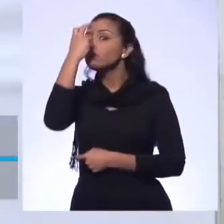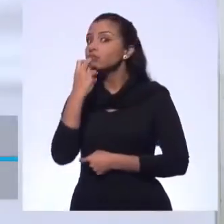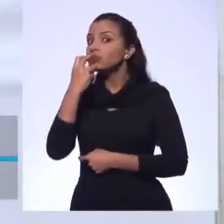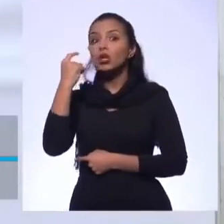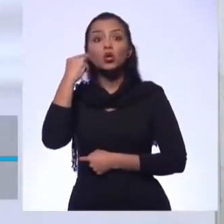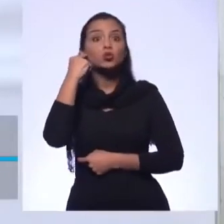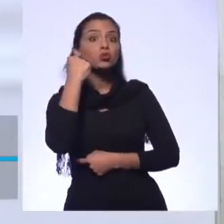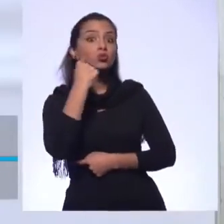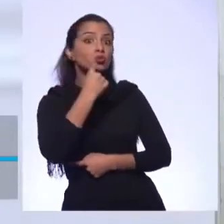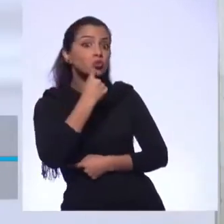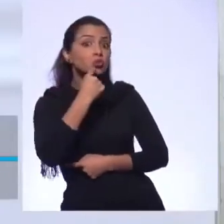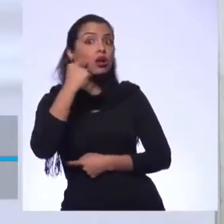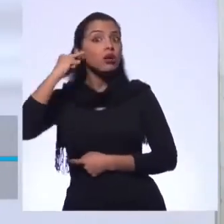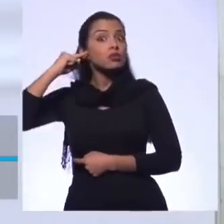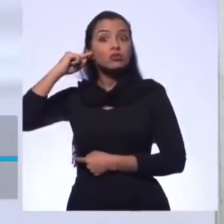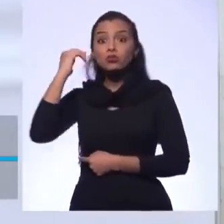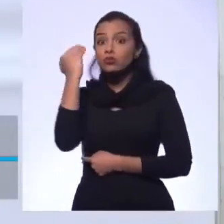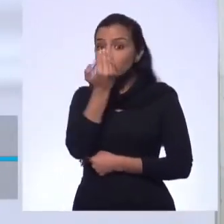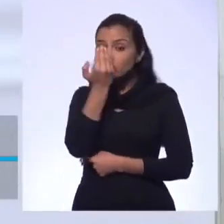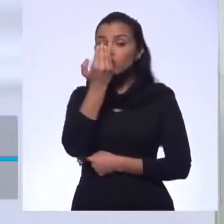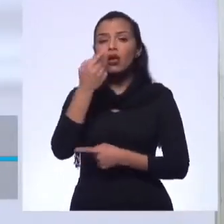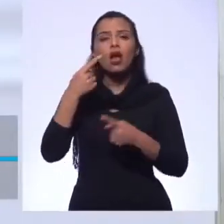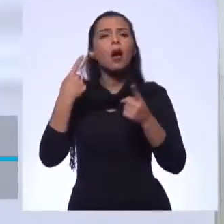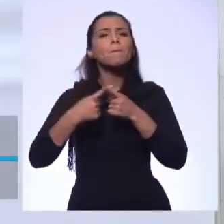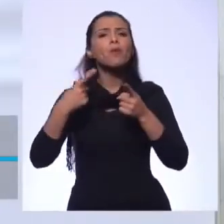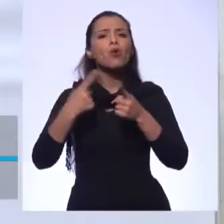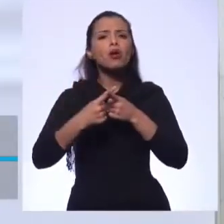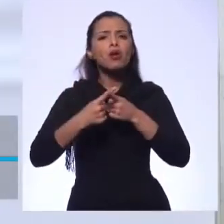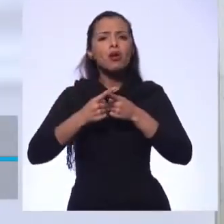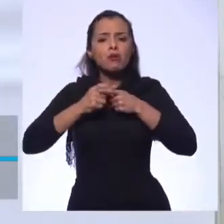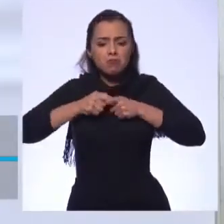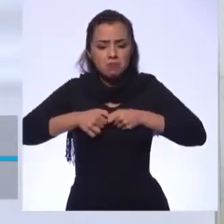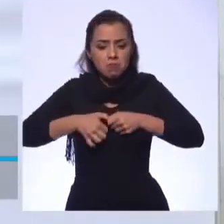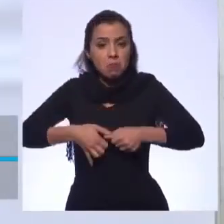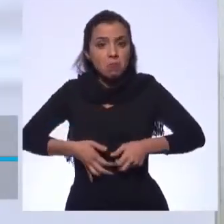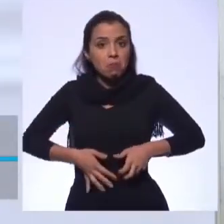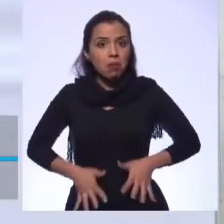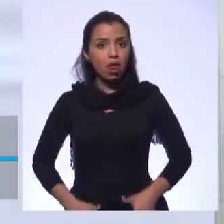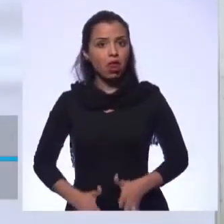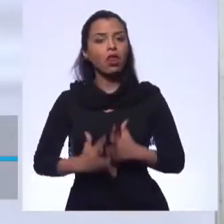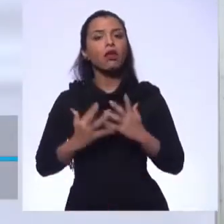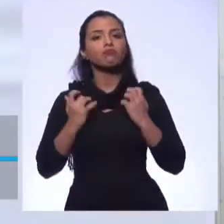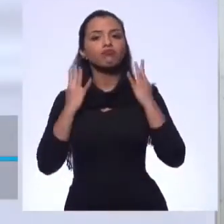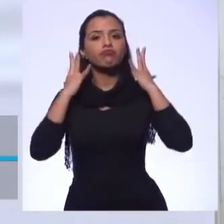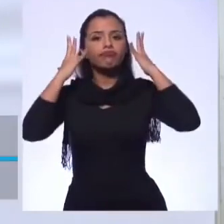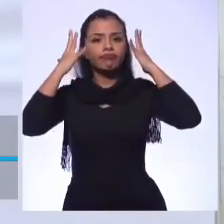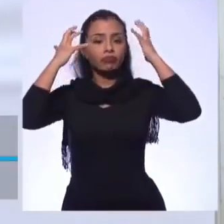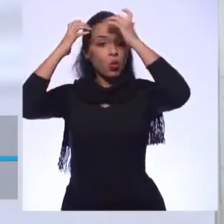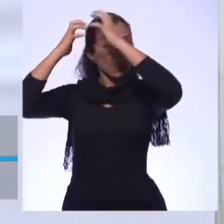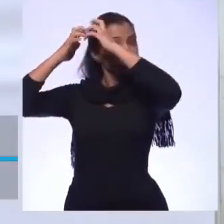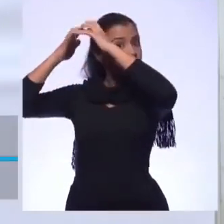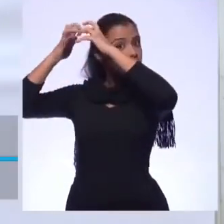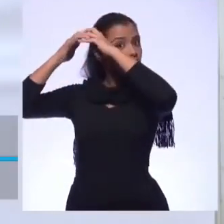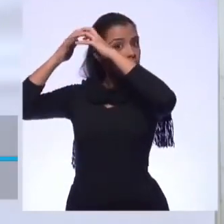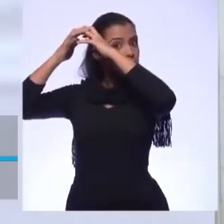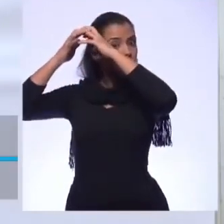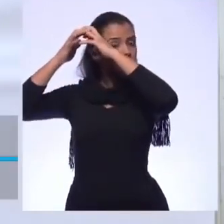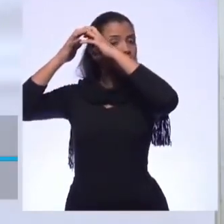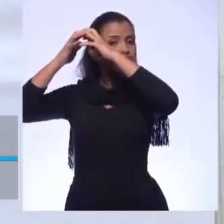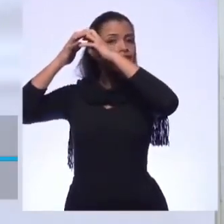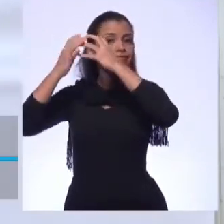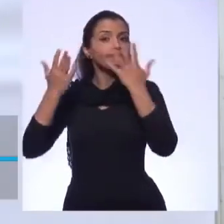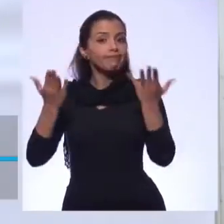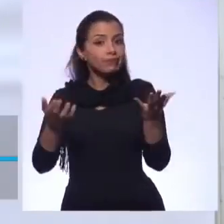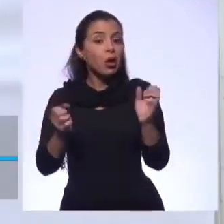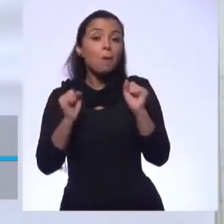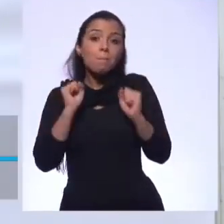atingir a coluna, tá? O sistema nervoso central. Gente, é uma doença gravíssima, seríssima. E ela pode, inclusive,